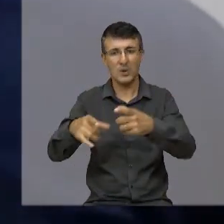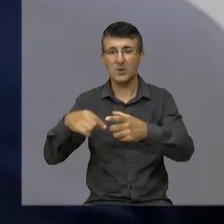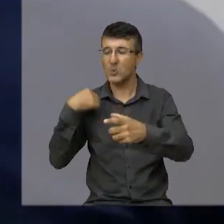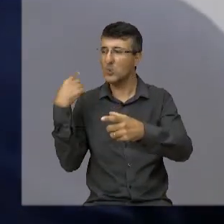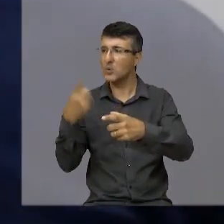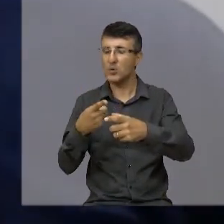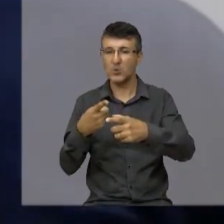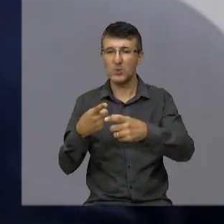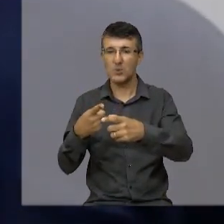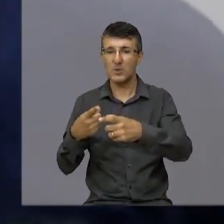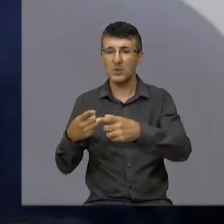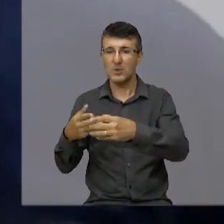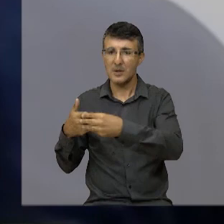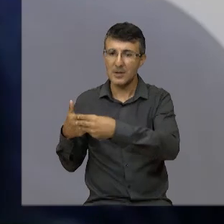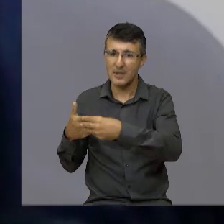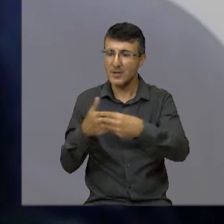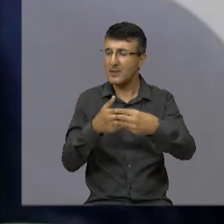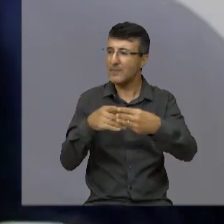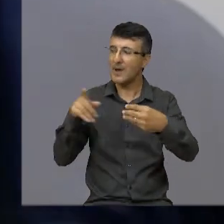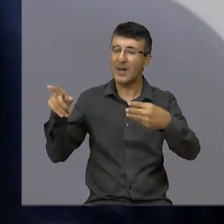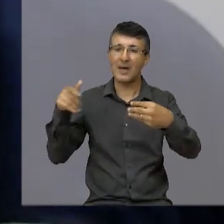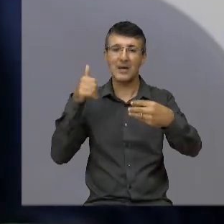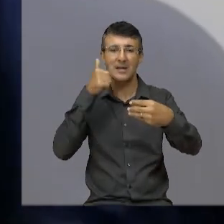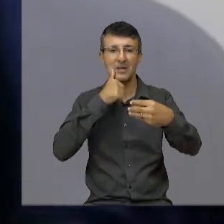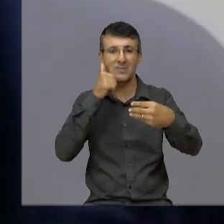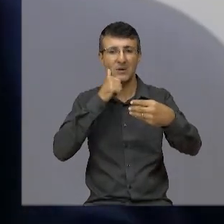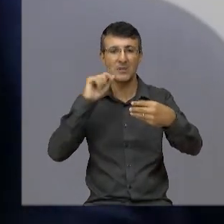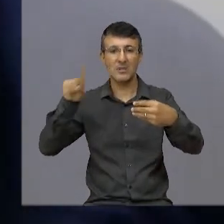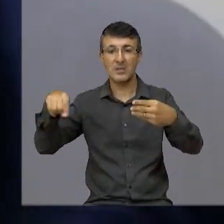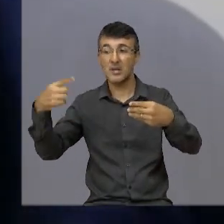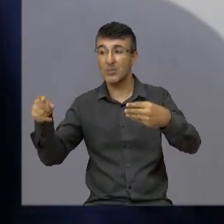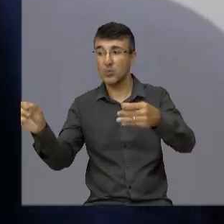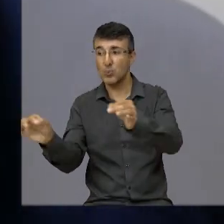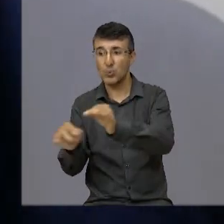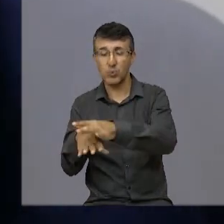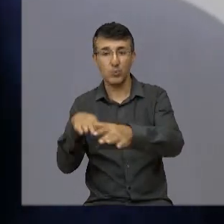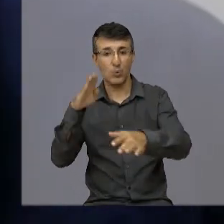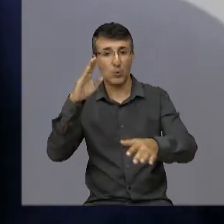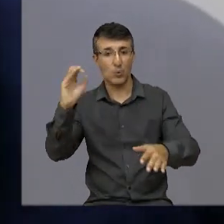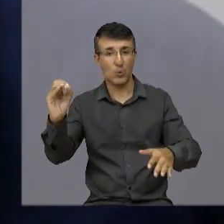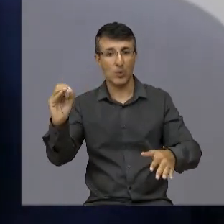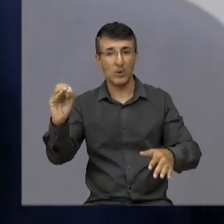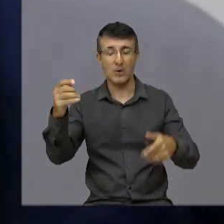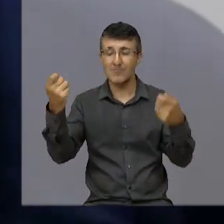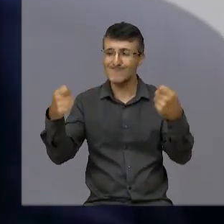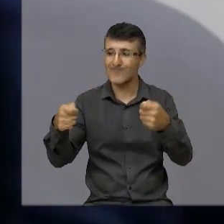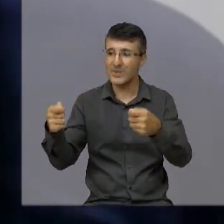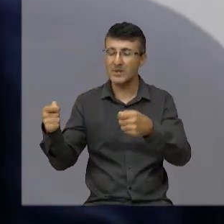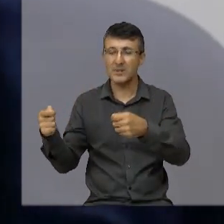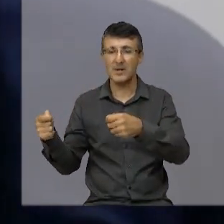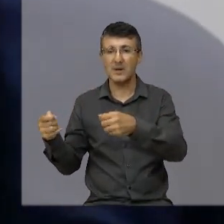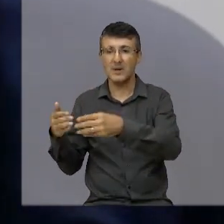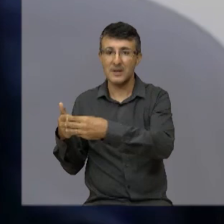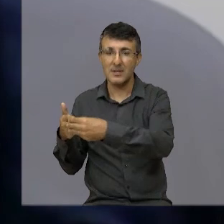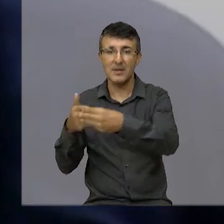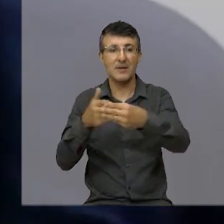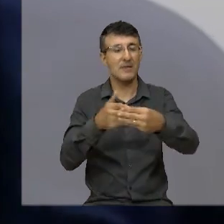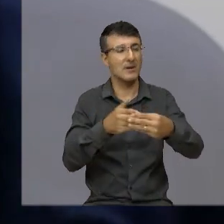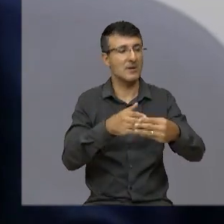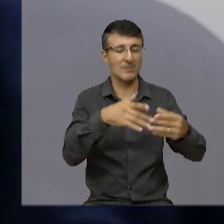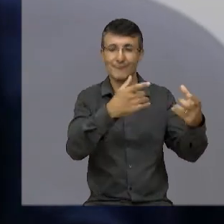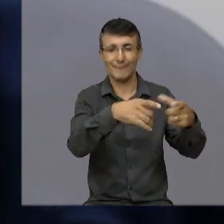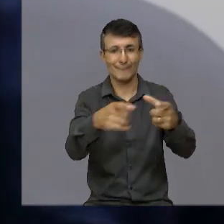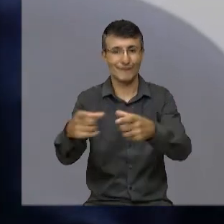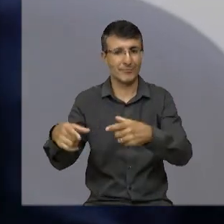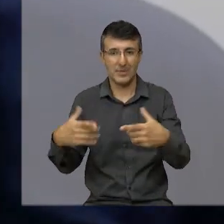essa mulher quando ela tiver, depois que ela fizer o boletim de ocorrência e precisar ser encaminhada para algum lugar, que você possa ligar e de